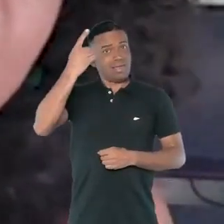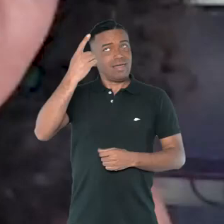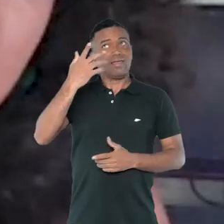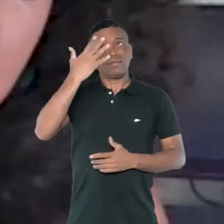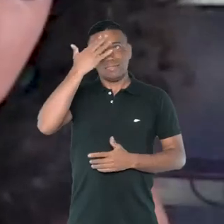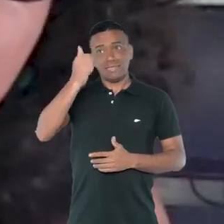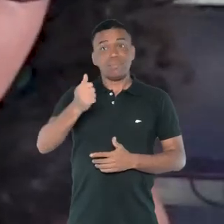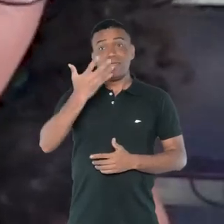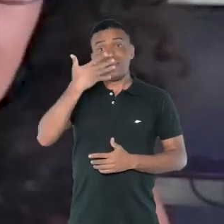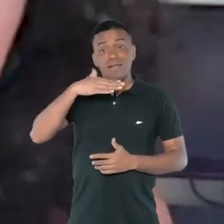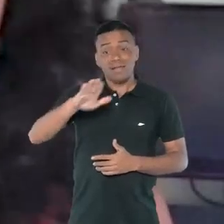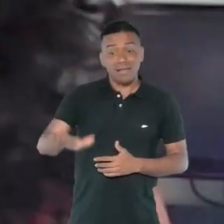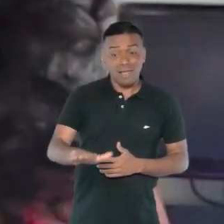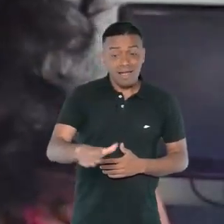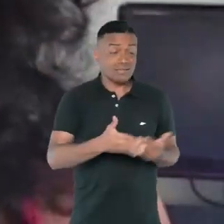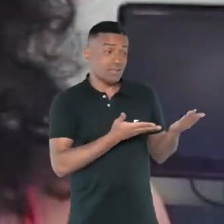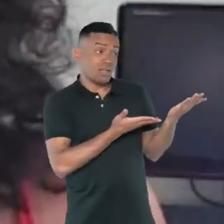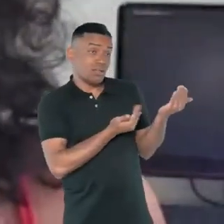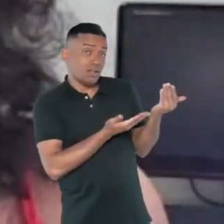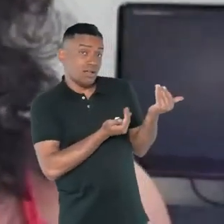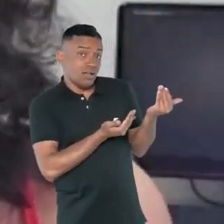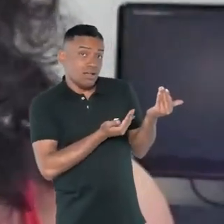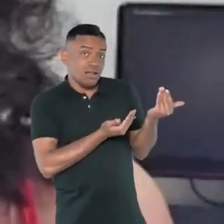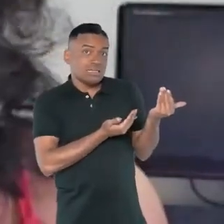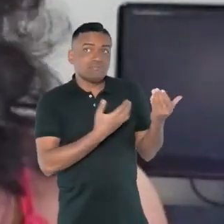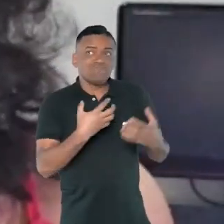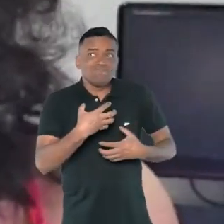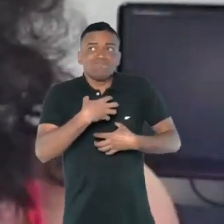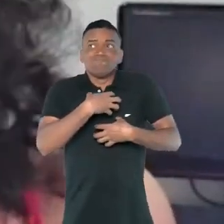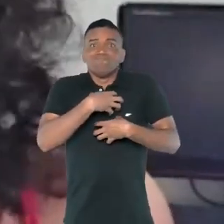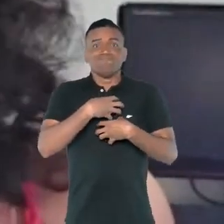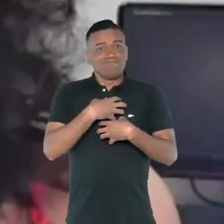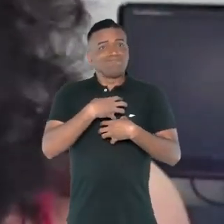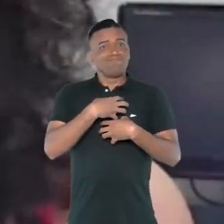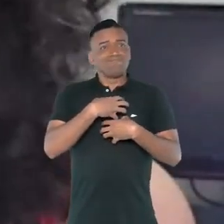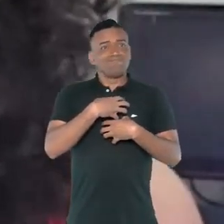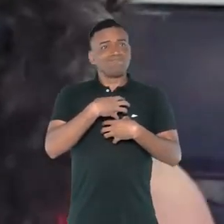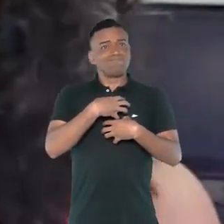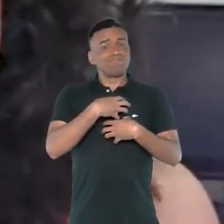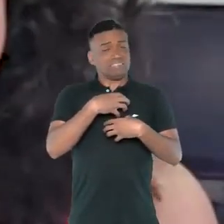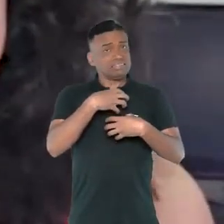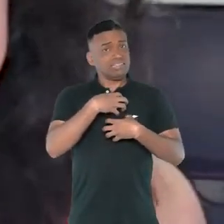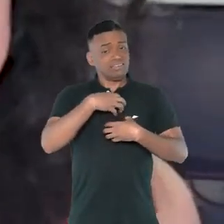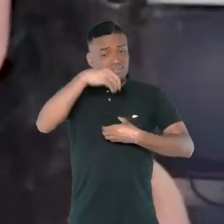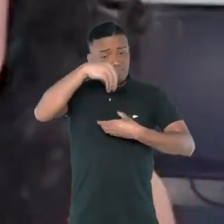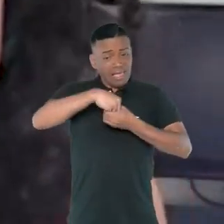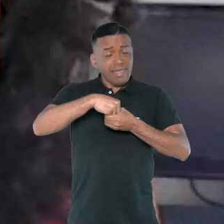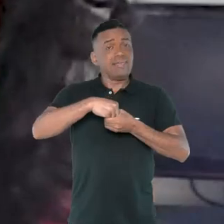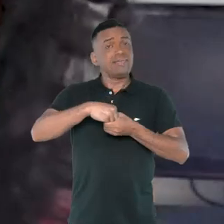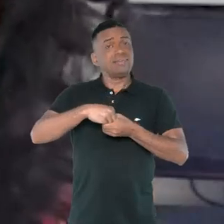Então, assim, essa é a minha ideia hoje, é fazer com que essas crianças, adolescentes,